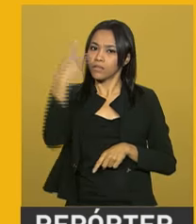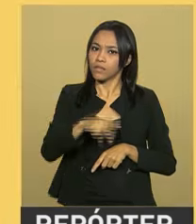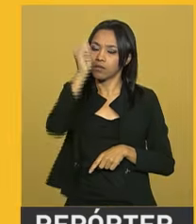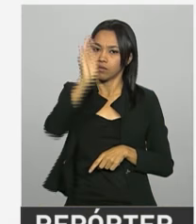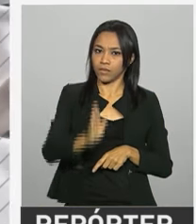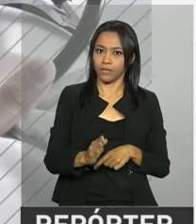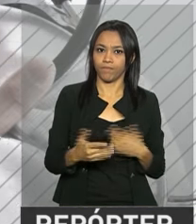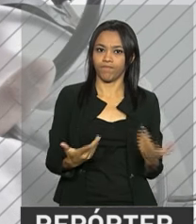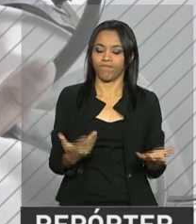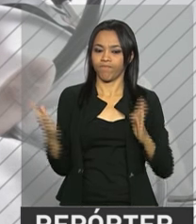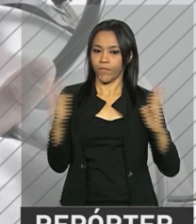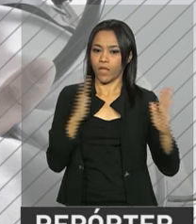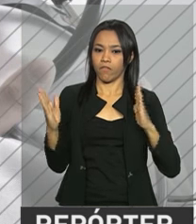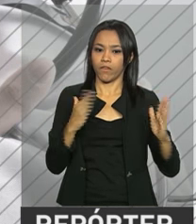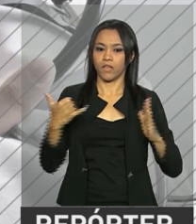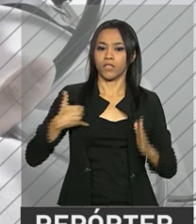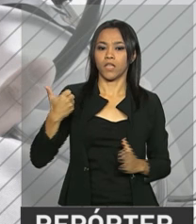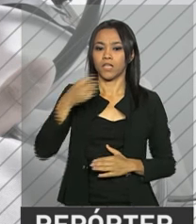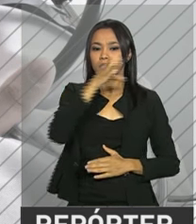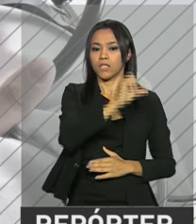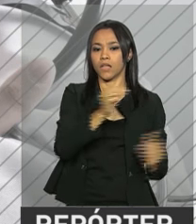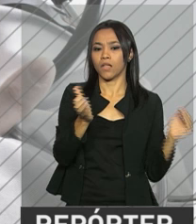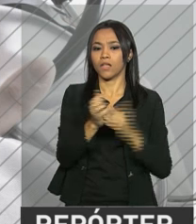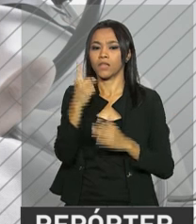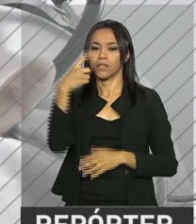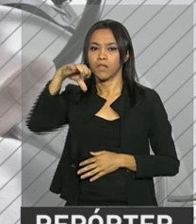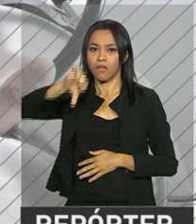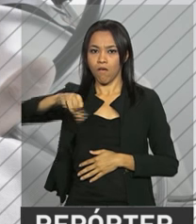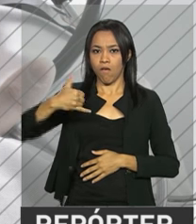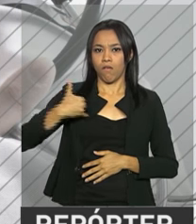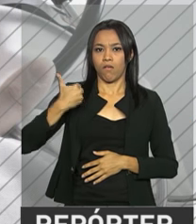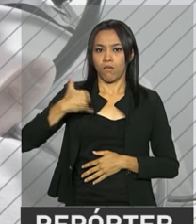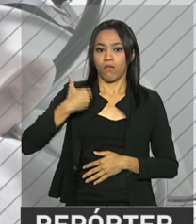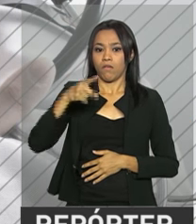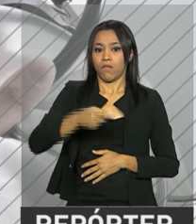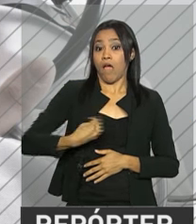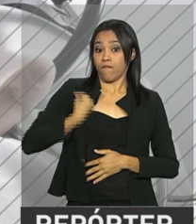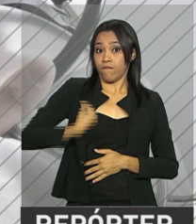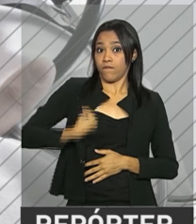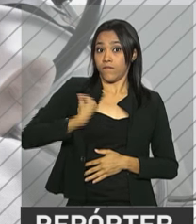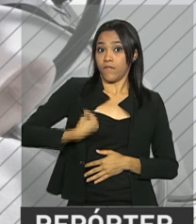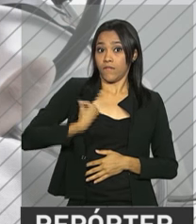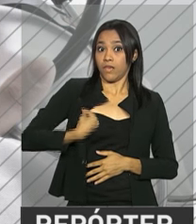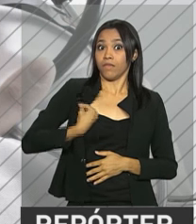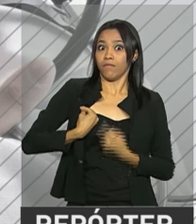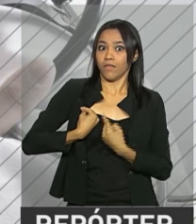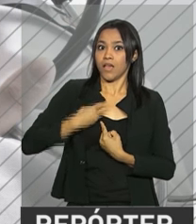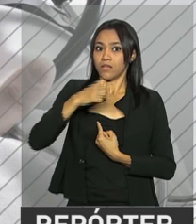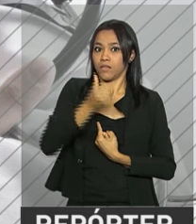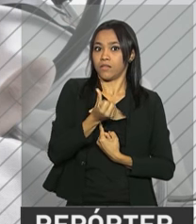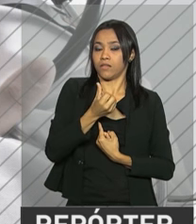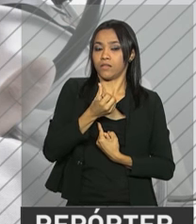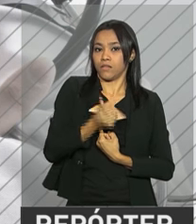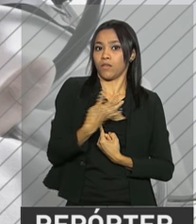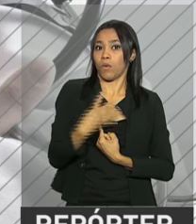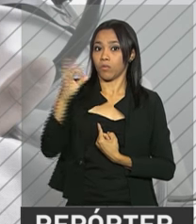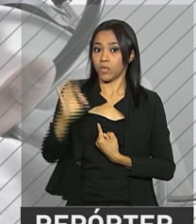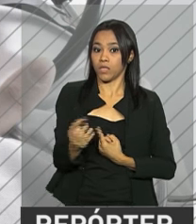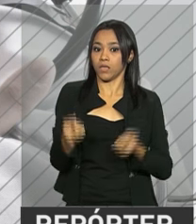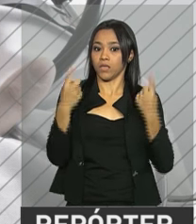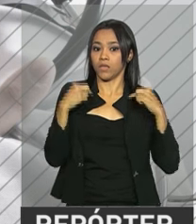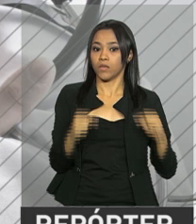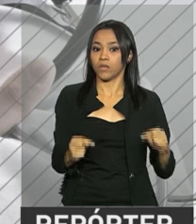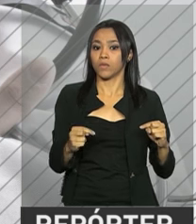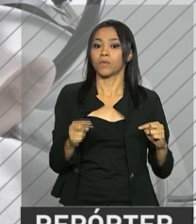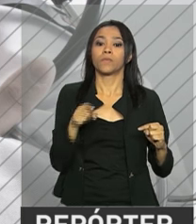país. Na faixa etária de 0 a 19 anos, a taxa de sobrevida é de 64%. Os índices